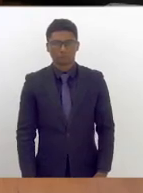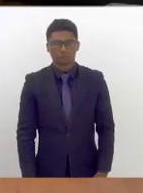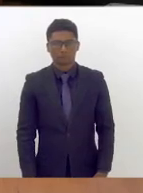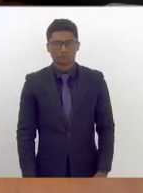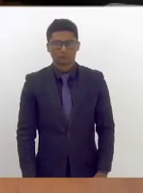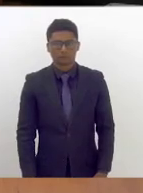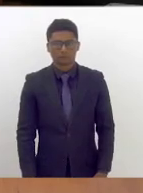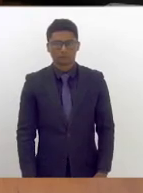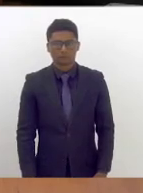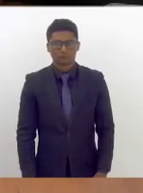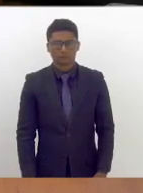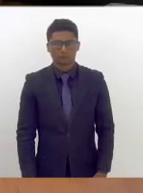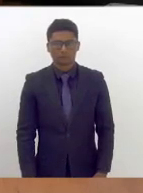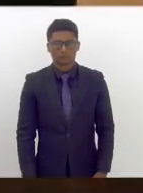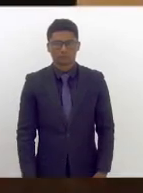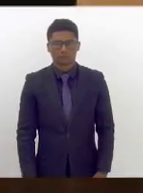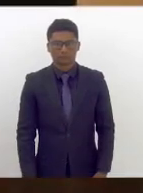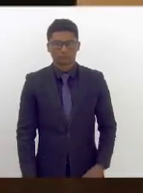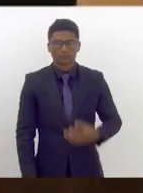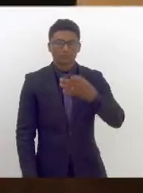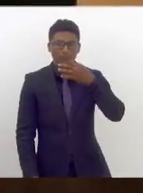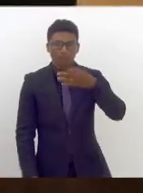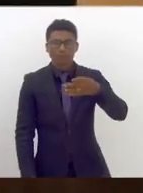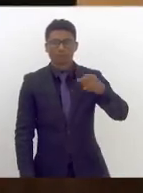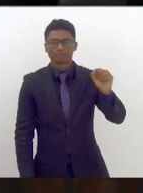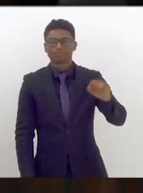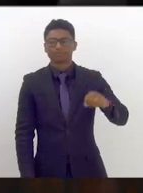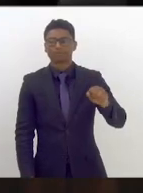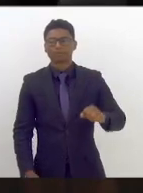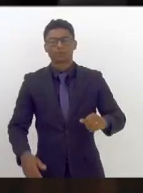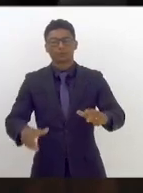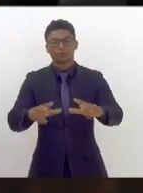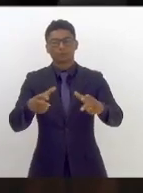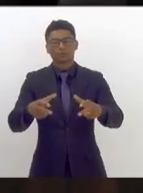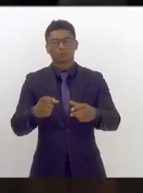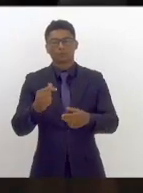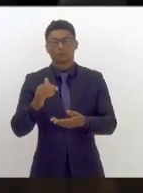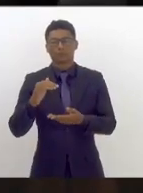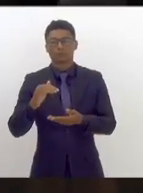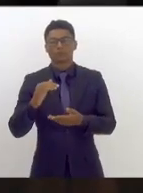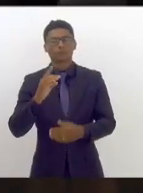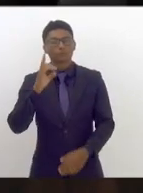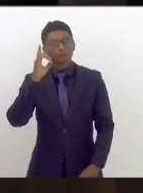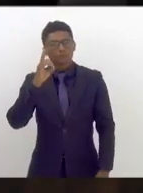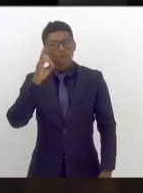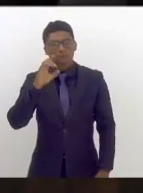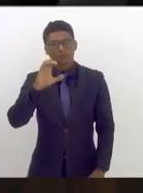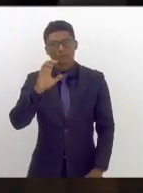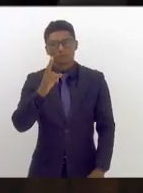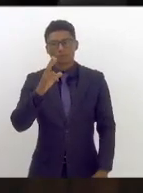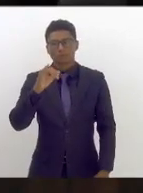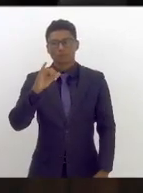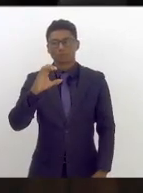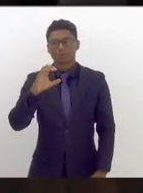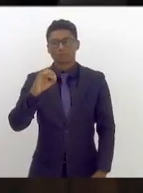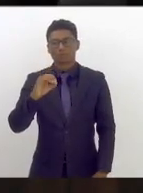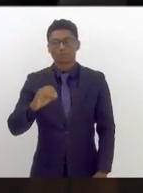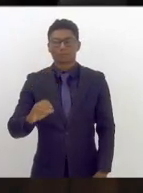Fiquei aqui até 10 e pouco. Parecer favorável. Pela Comissão de Orçamento, deputado Chico Machado.